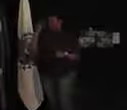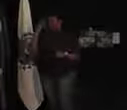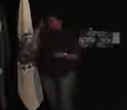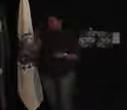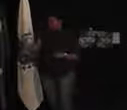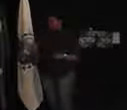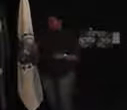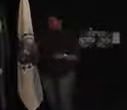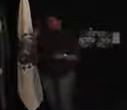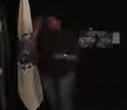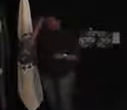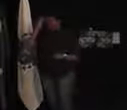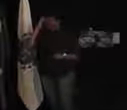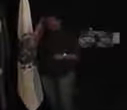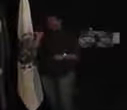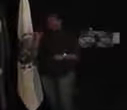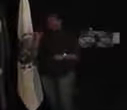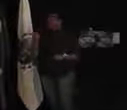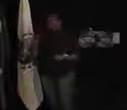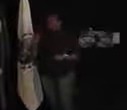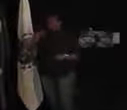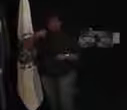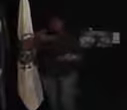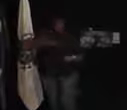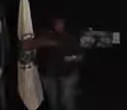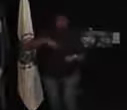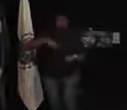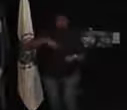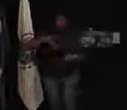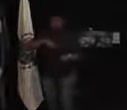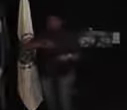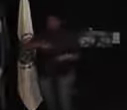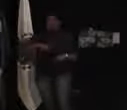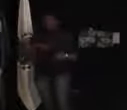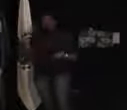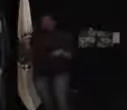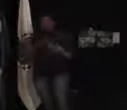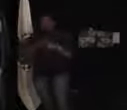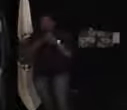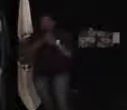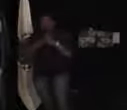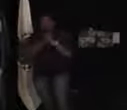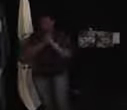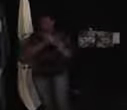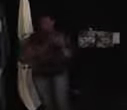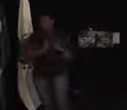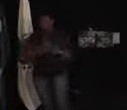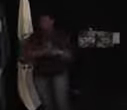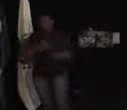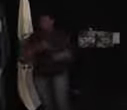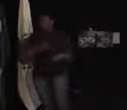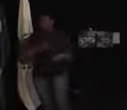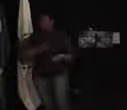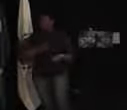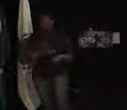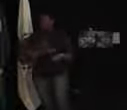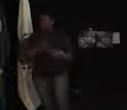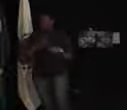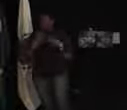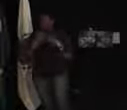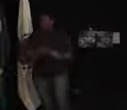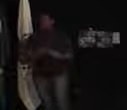essa consciência, ele vai atropelando tudo. Essa impaciência marcante no ato de esperar,